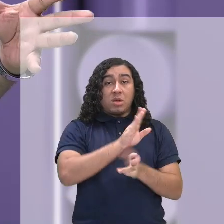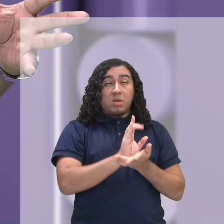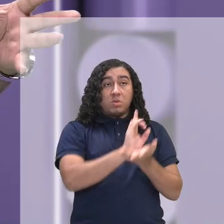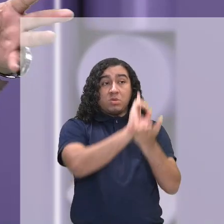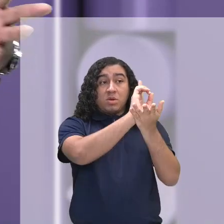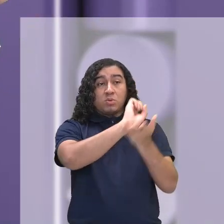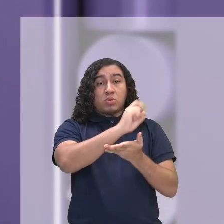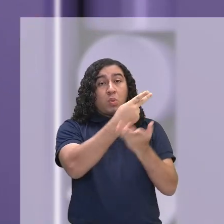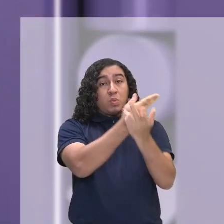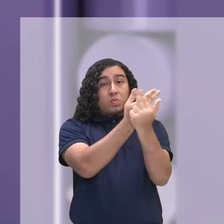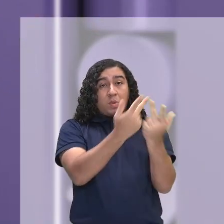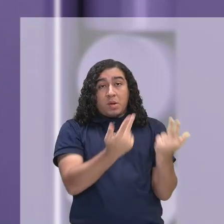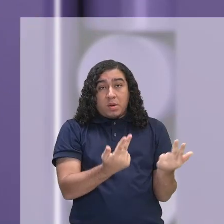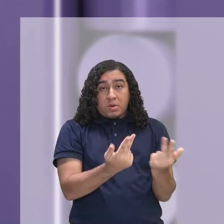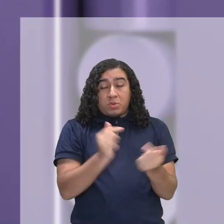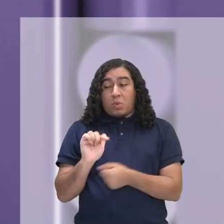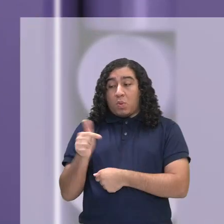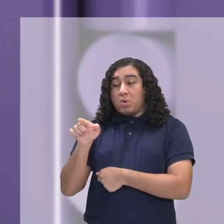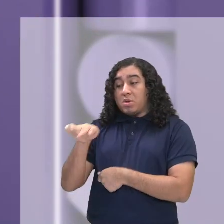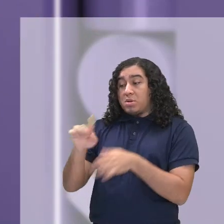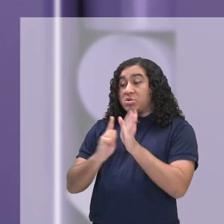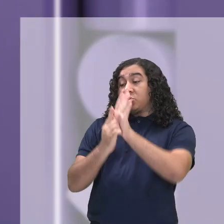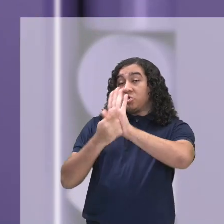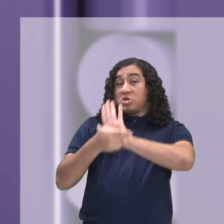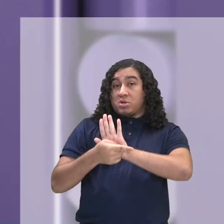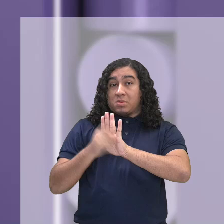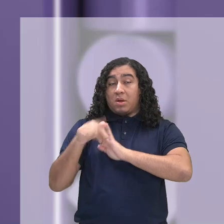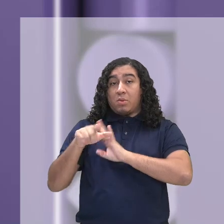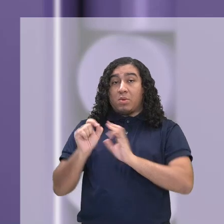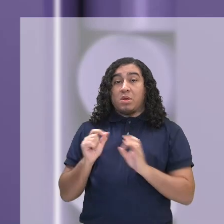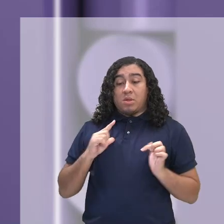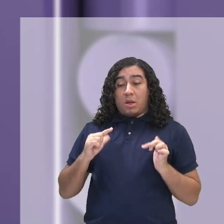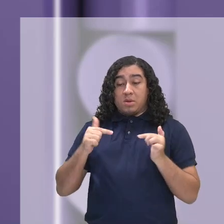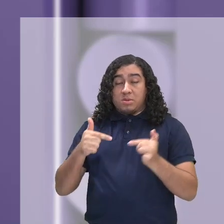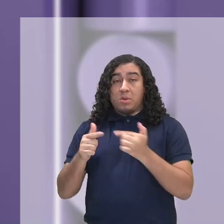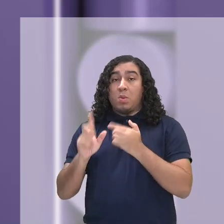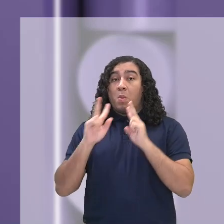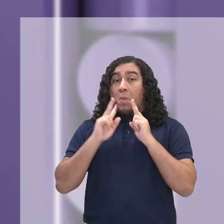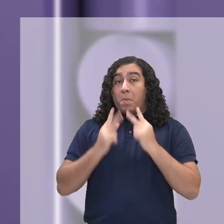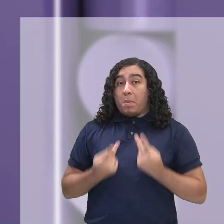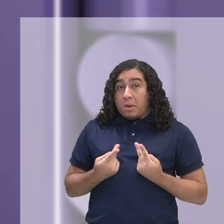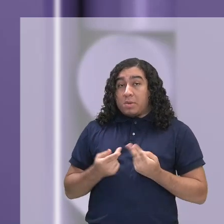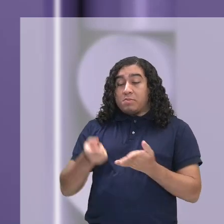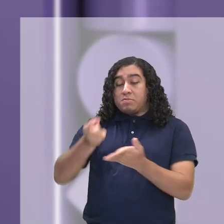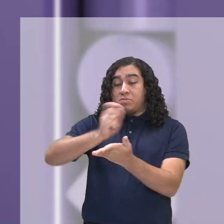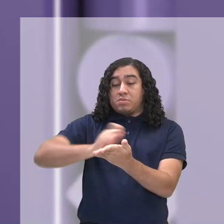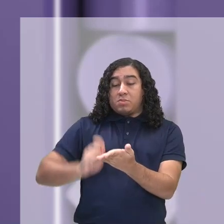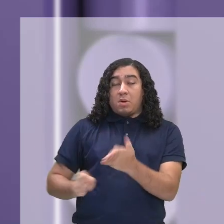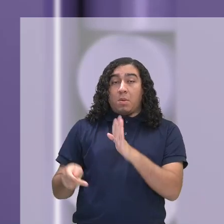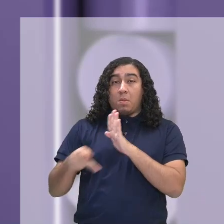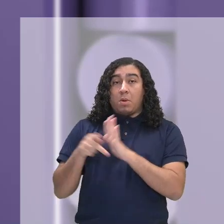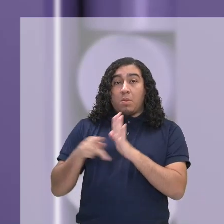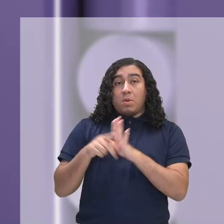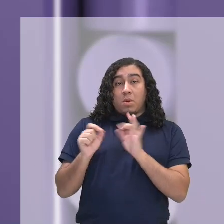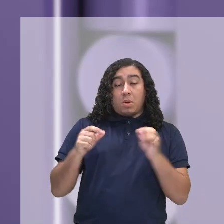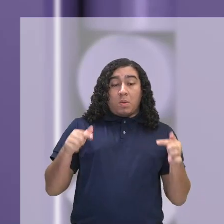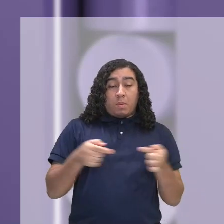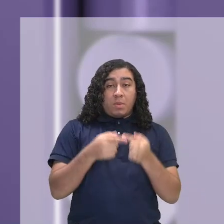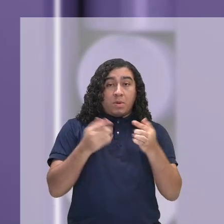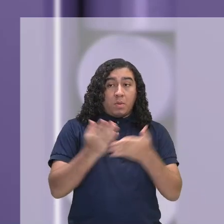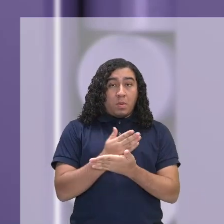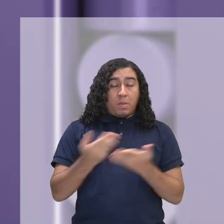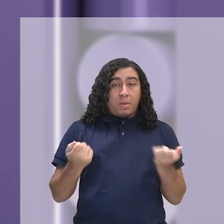os deuses. E os livros religiosos são de iniciativa humana, para atender ali uma necessidade da comunidade